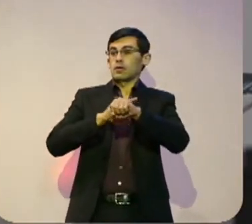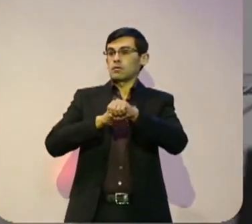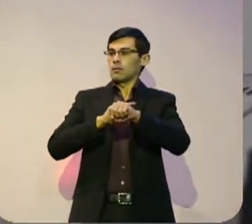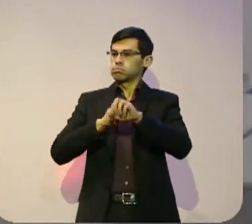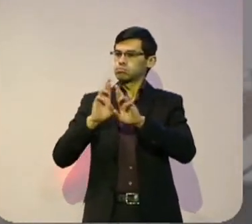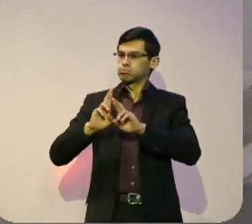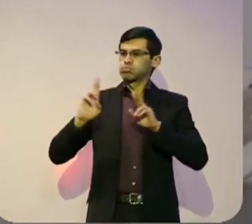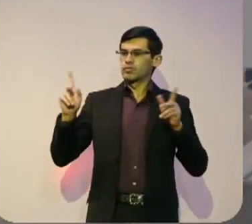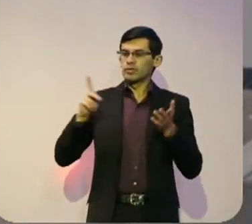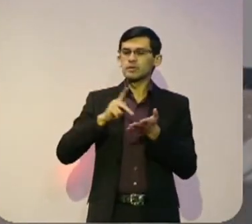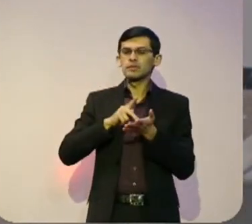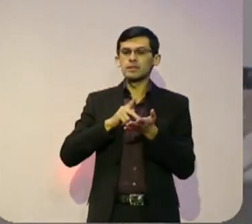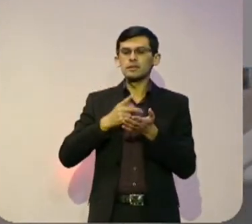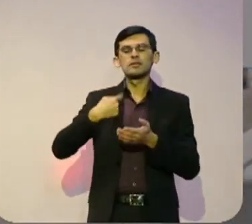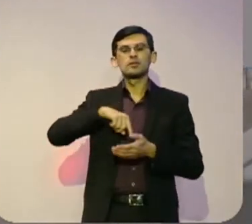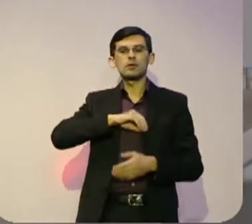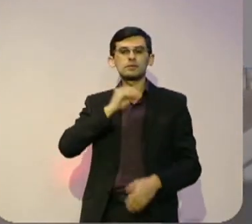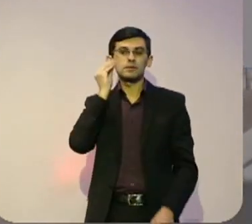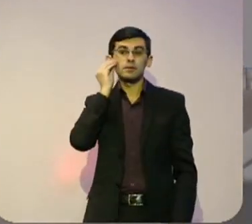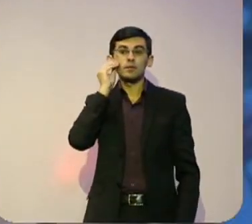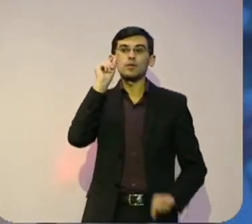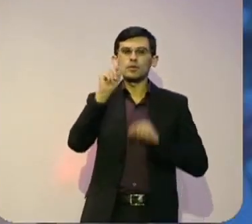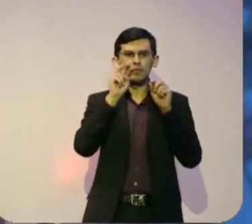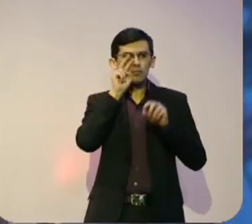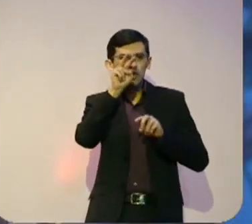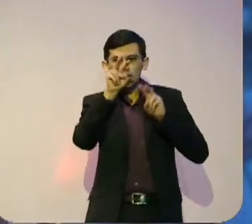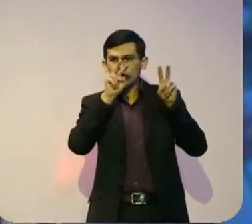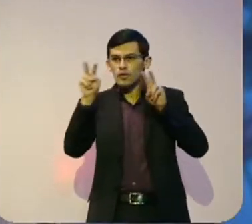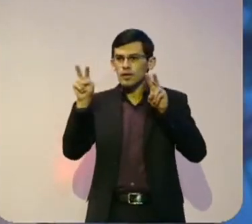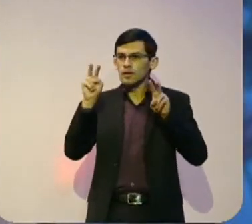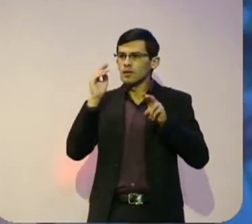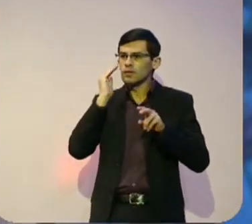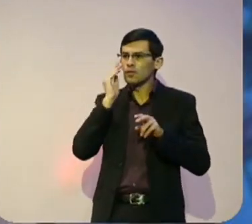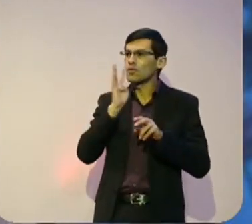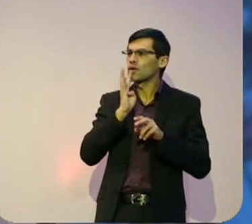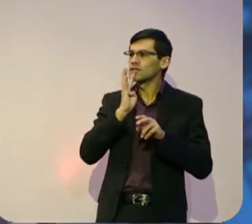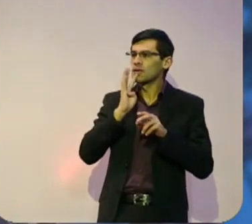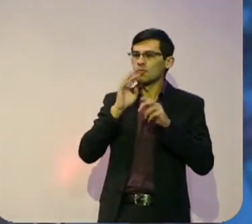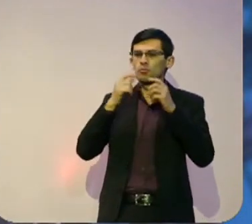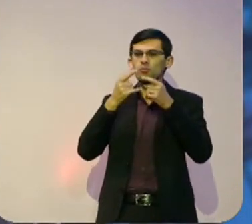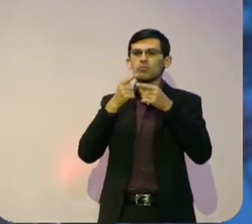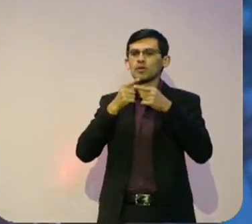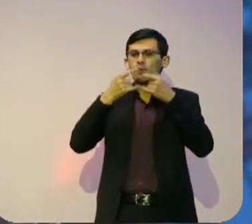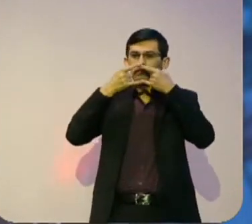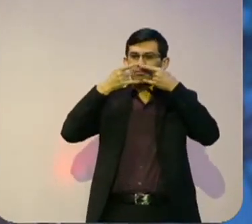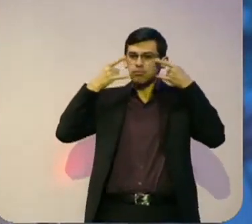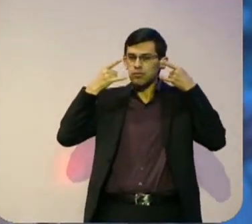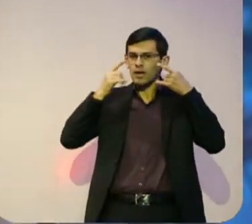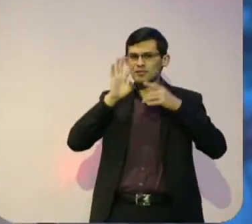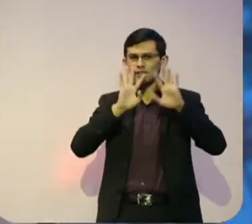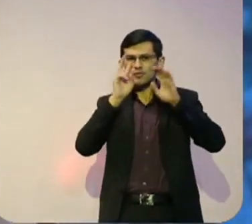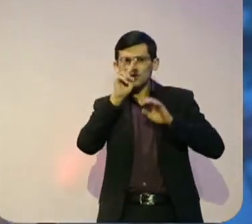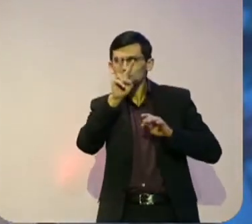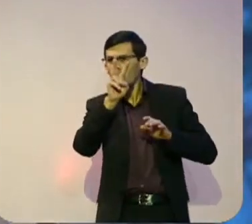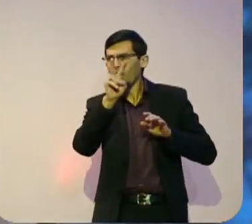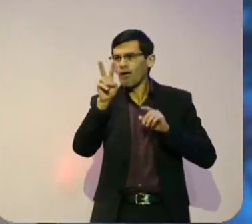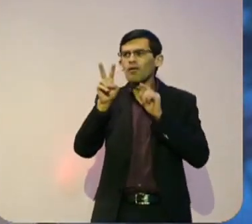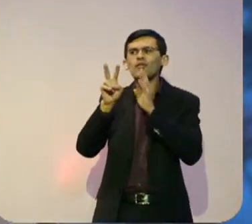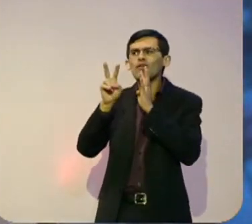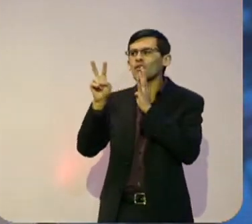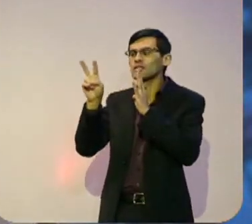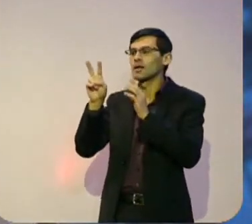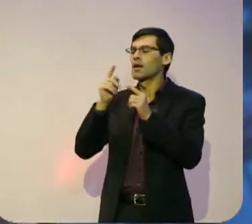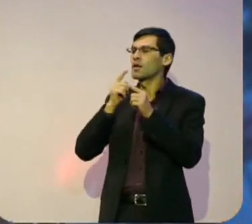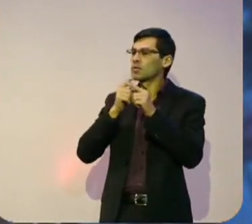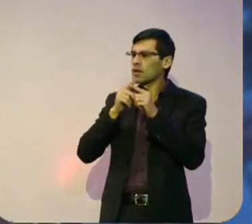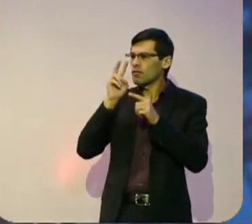ímpar esse, não é? A gente está tentando reconhecer o rostinho das pessoas aí usando máscara, não é? É interessante a gente tentar ver